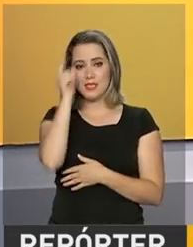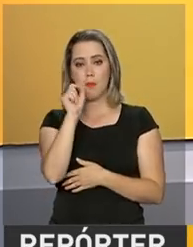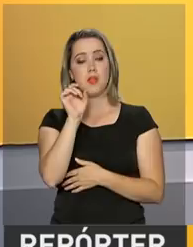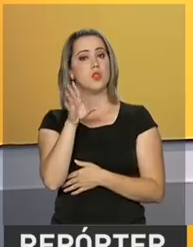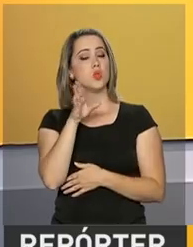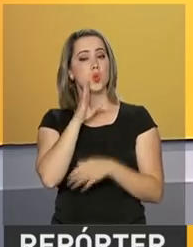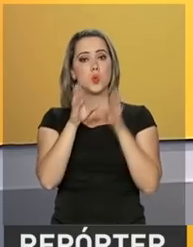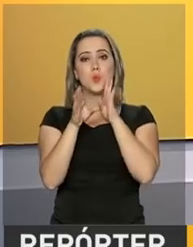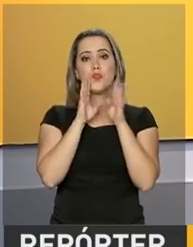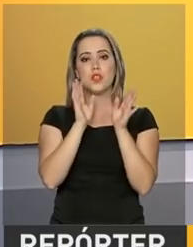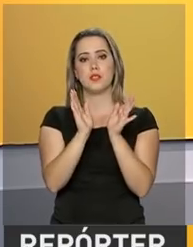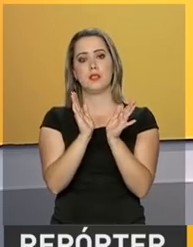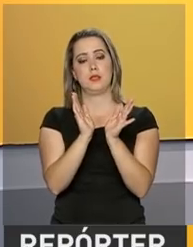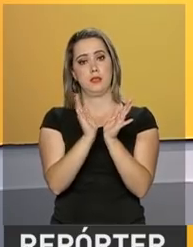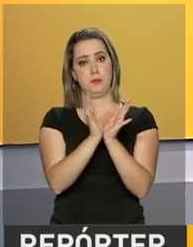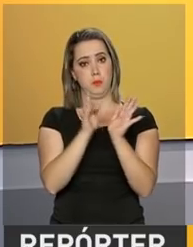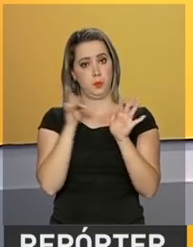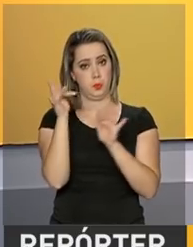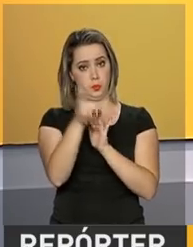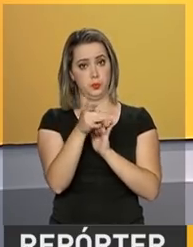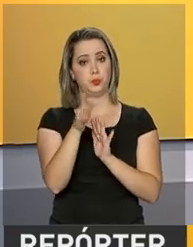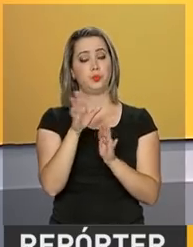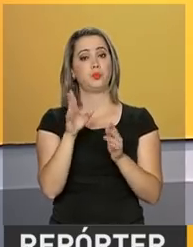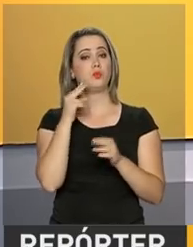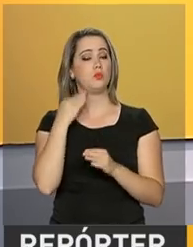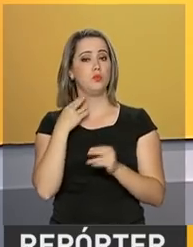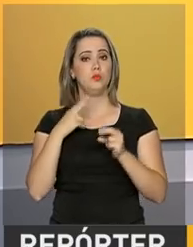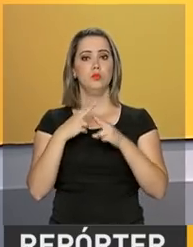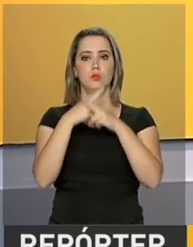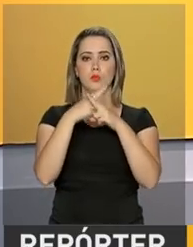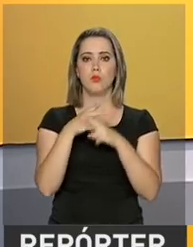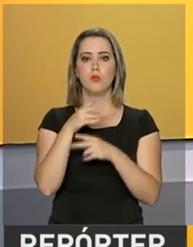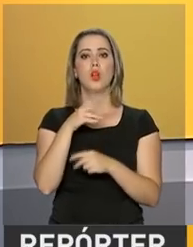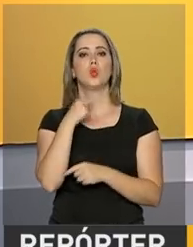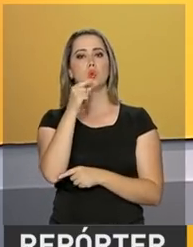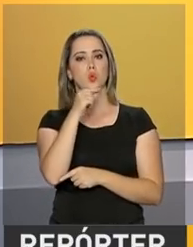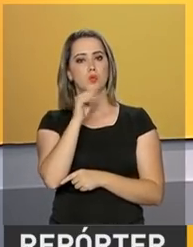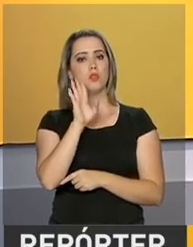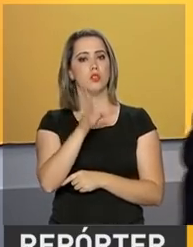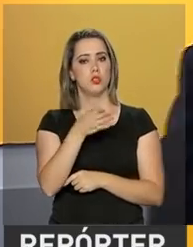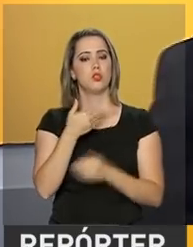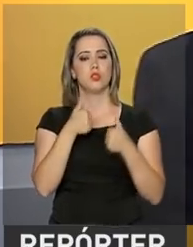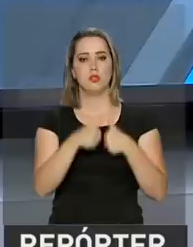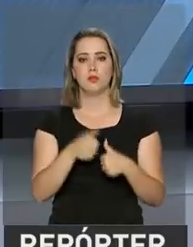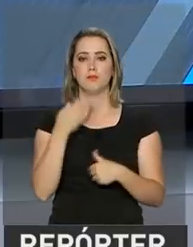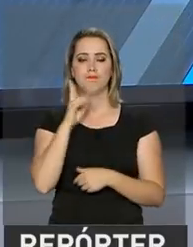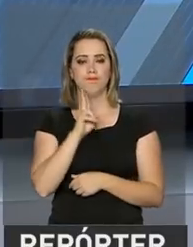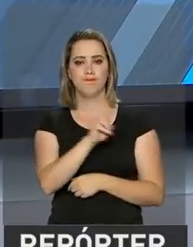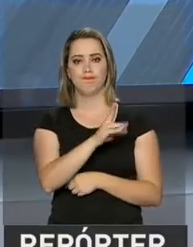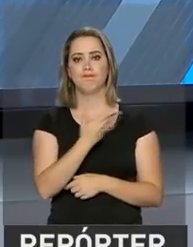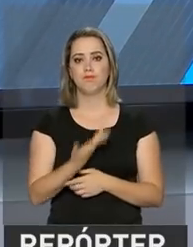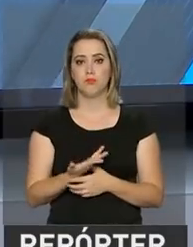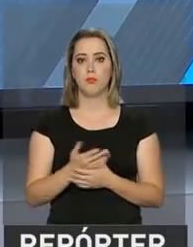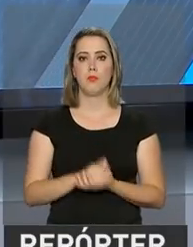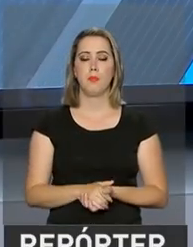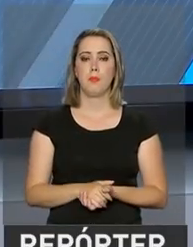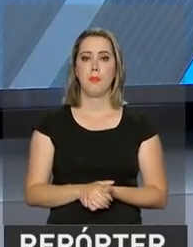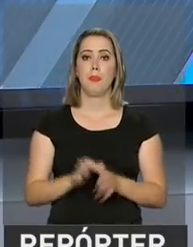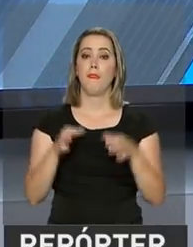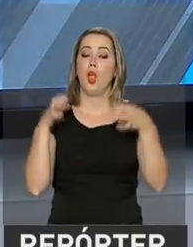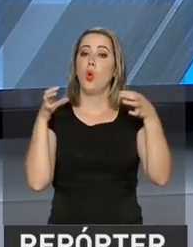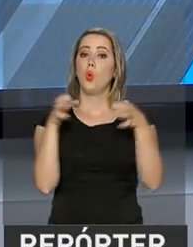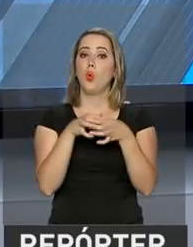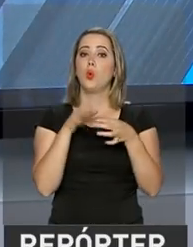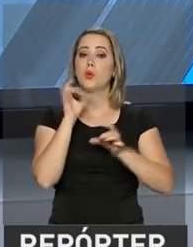imprensa caixa que os vídeos com as principais dúvidas já estão lá é só conferir o assunto agora a comissão